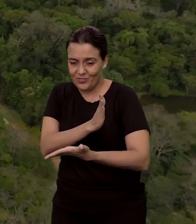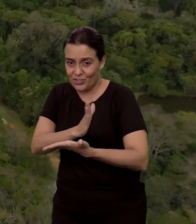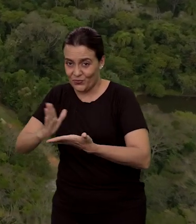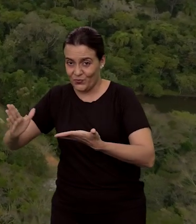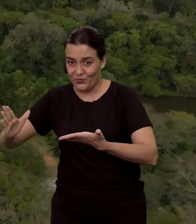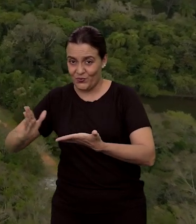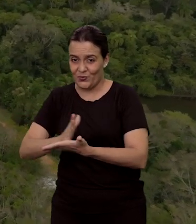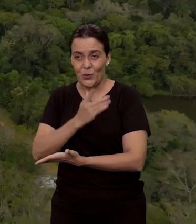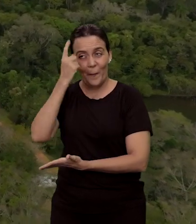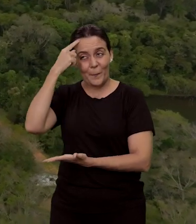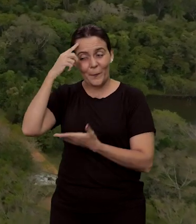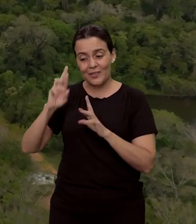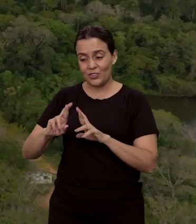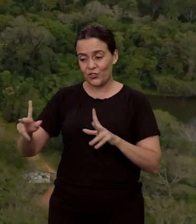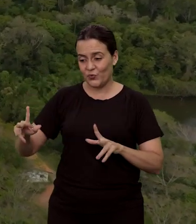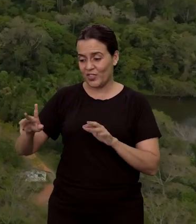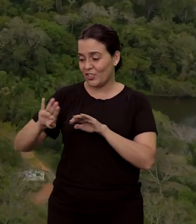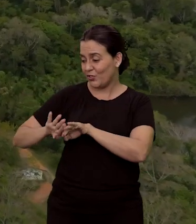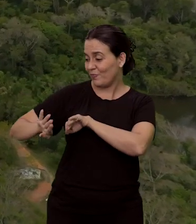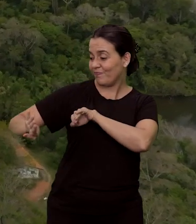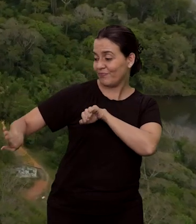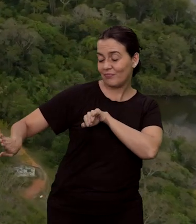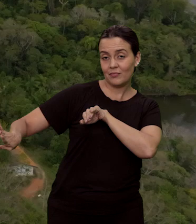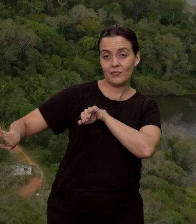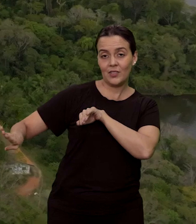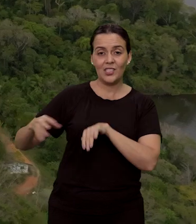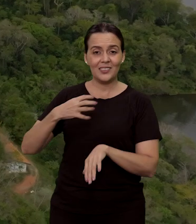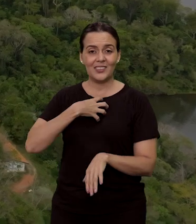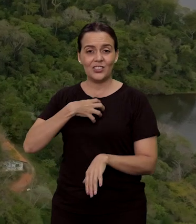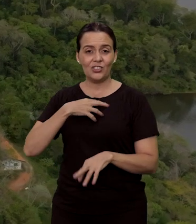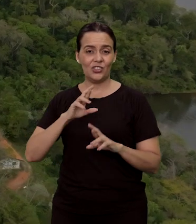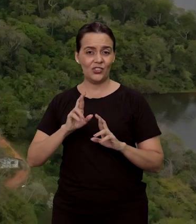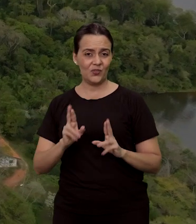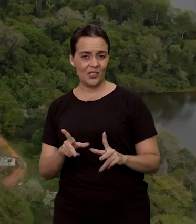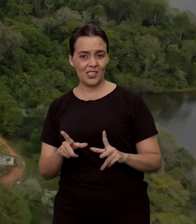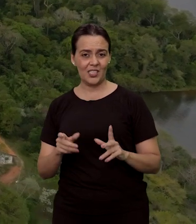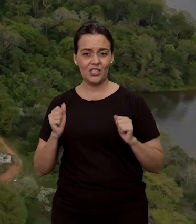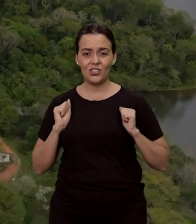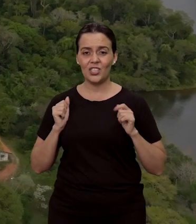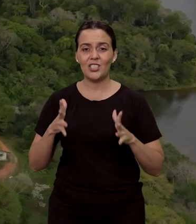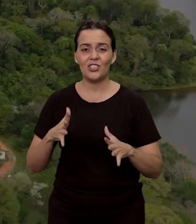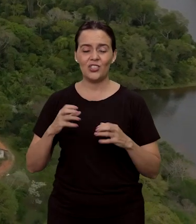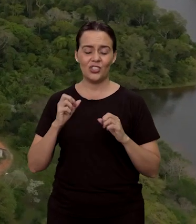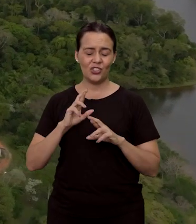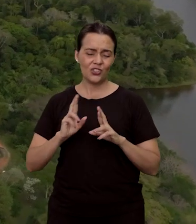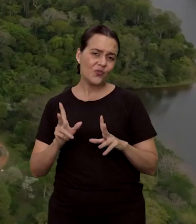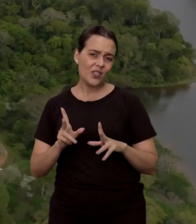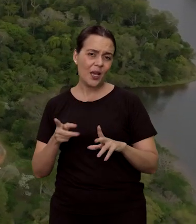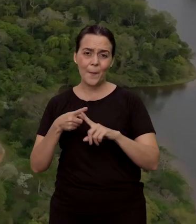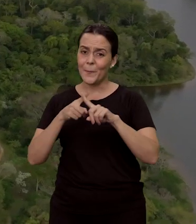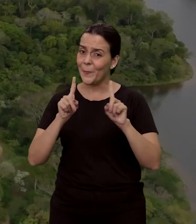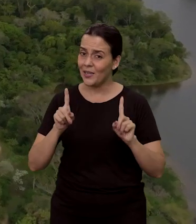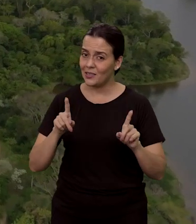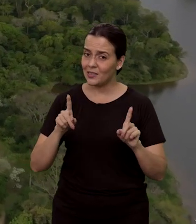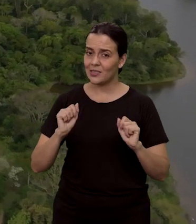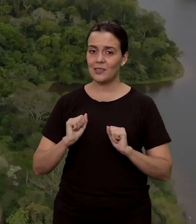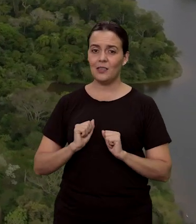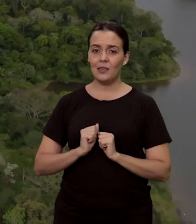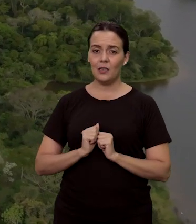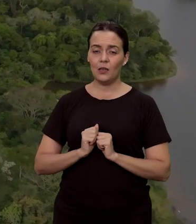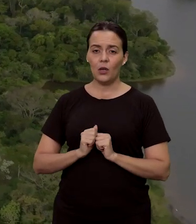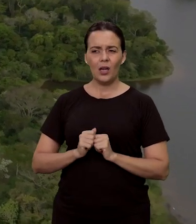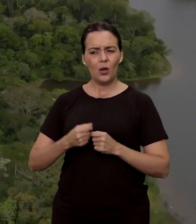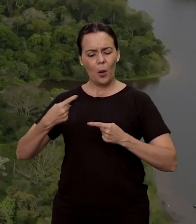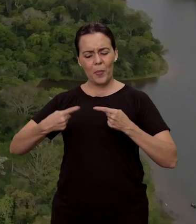pessoas por modos de pensar, modos de sentir, modos de agir. Mas, ao mesmo tempo, o